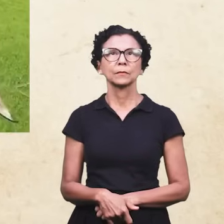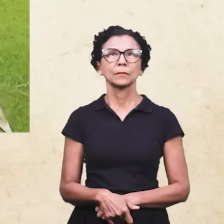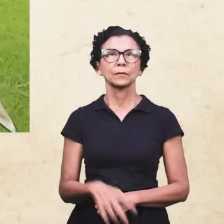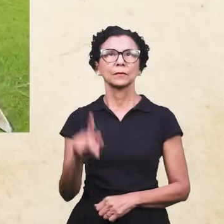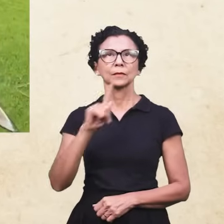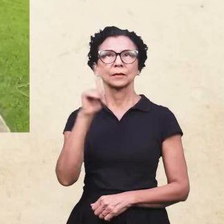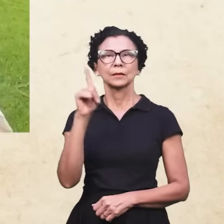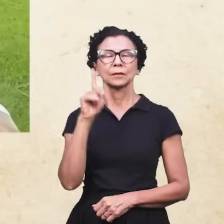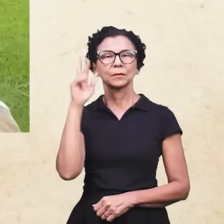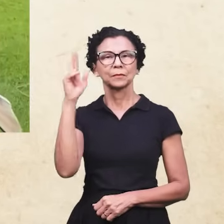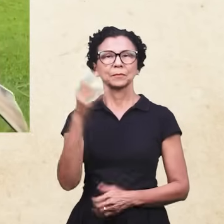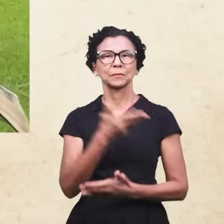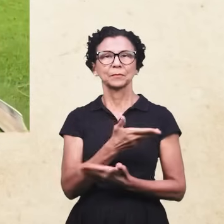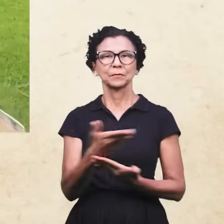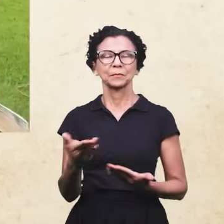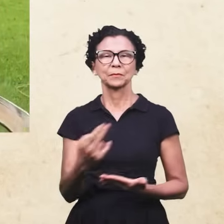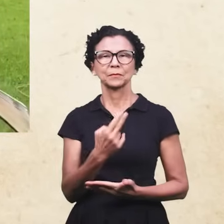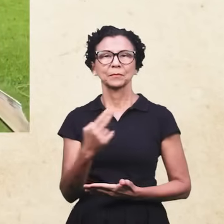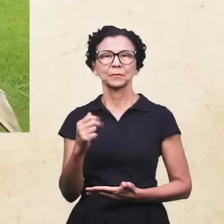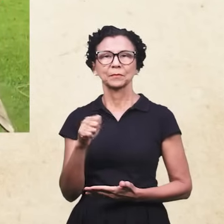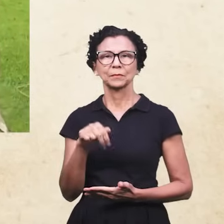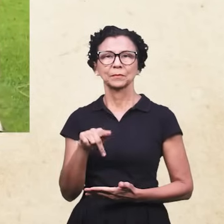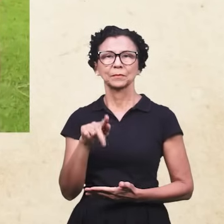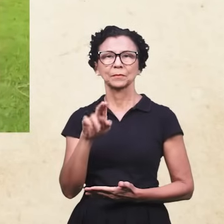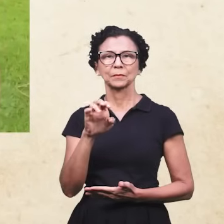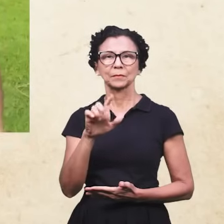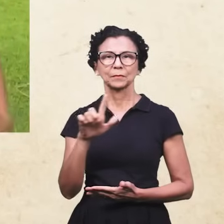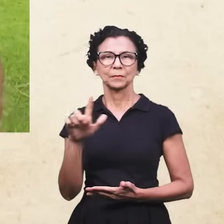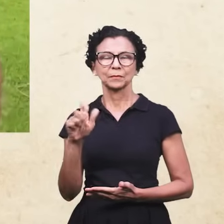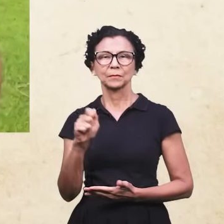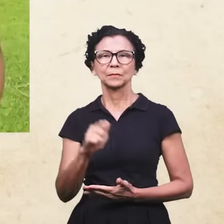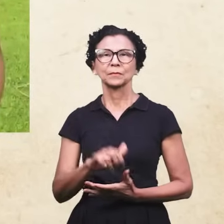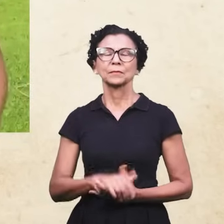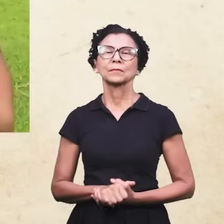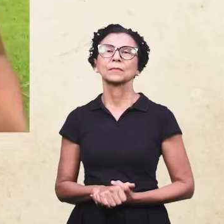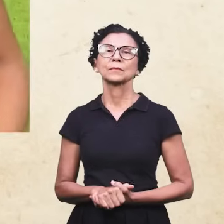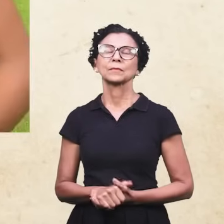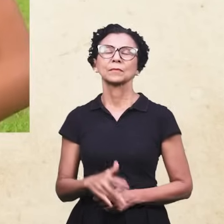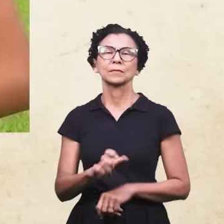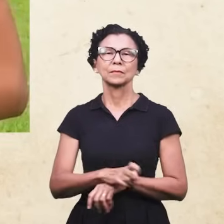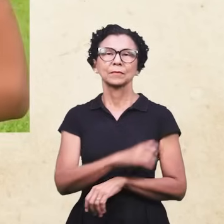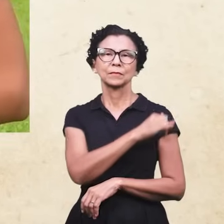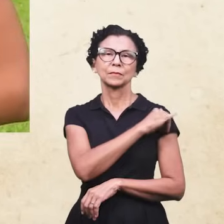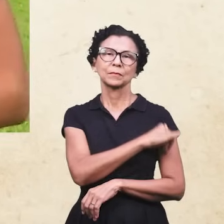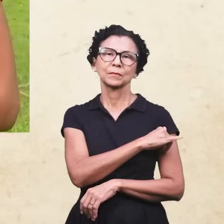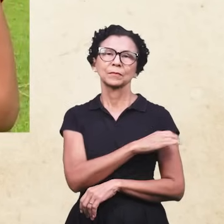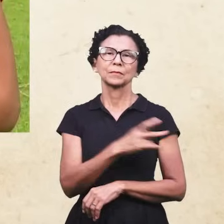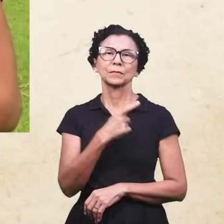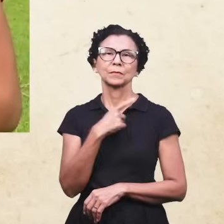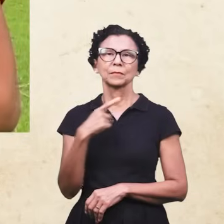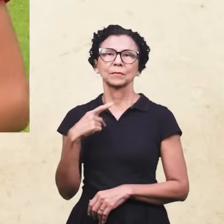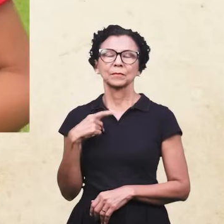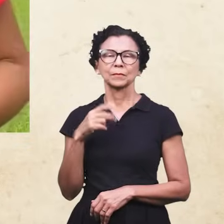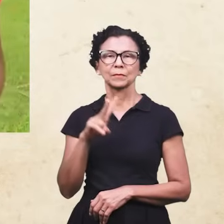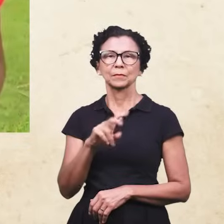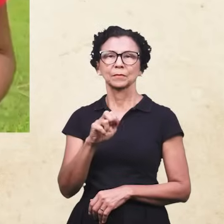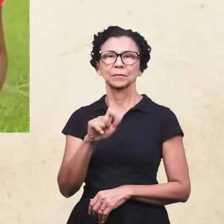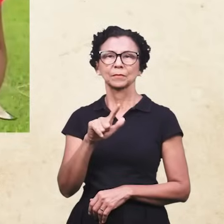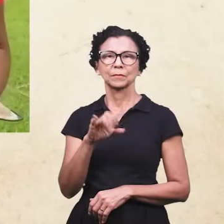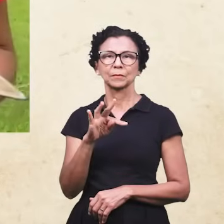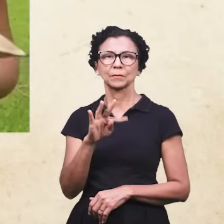A paz do Senhor, irmãos. Meu nome é Ângela, eu sou da igreja do Leme, do Rio de Janeiro, do Ministério do Pastor Walter